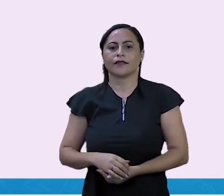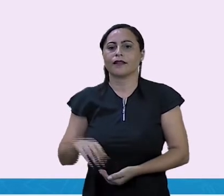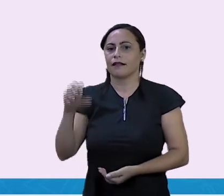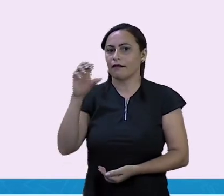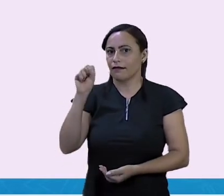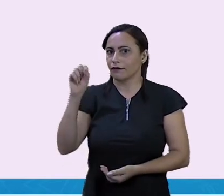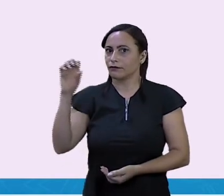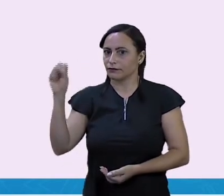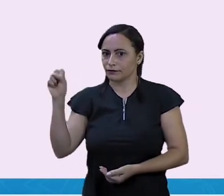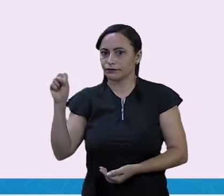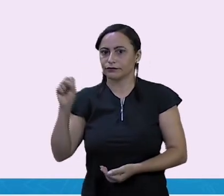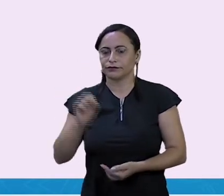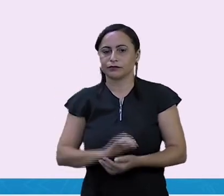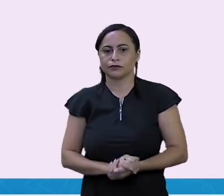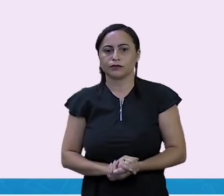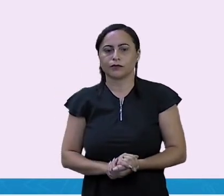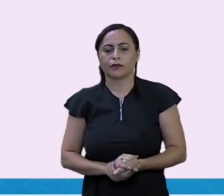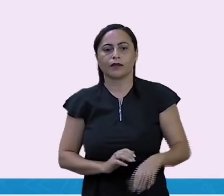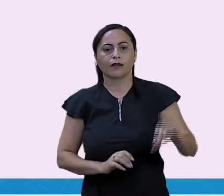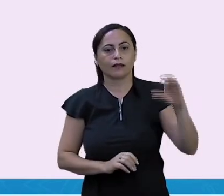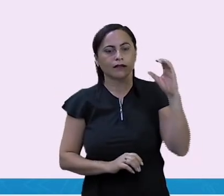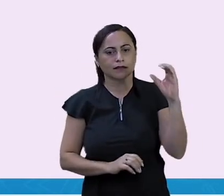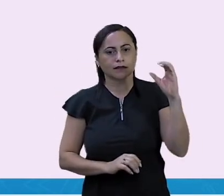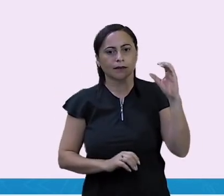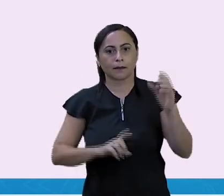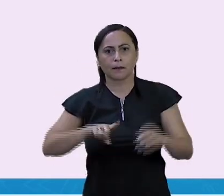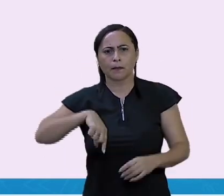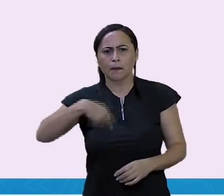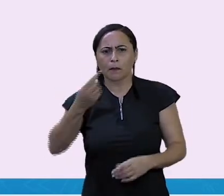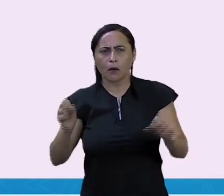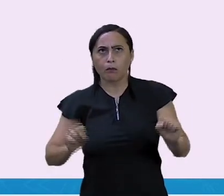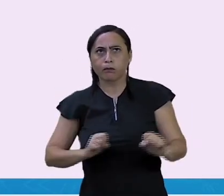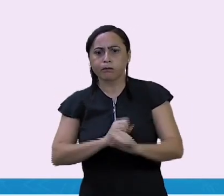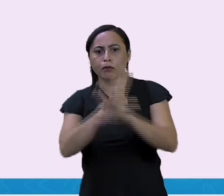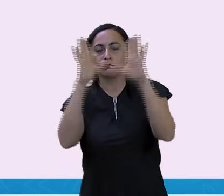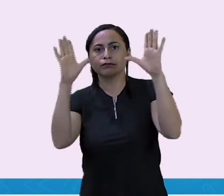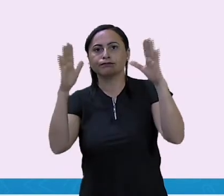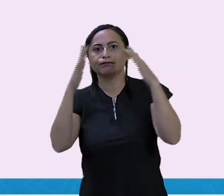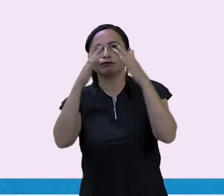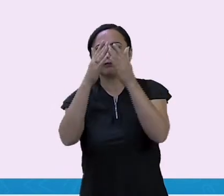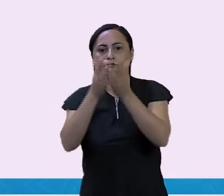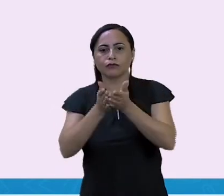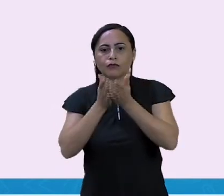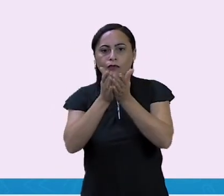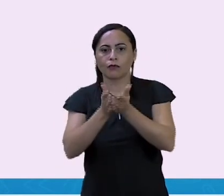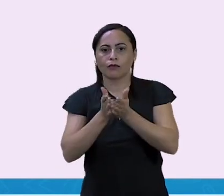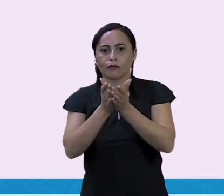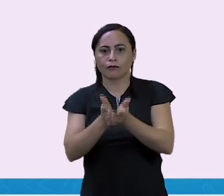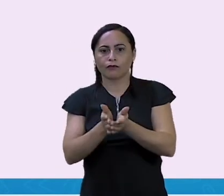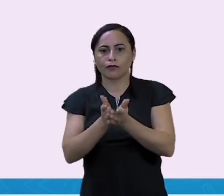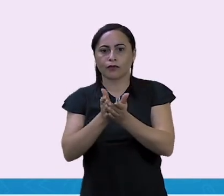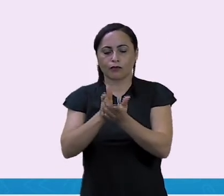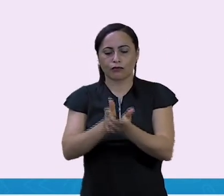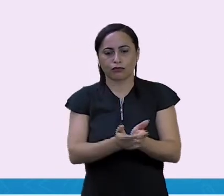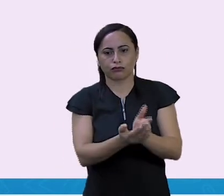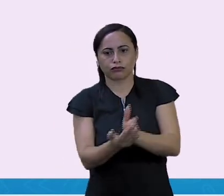S's. Após o bombardeio, o navio atingido